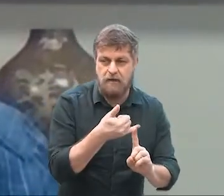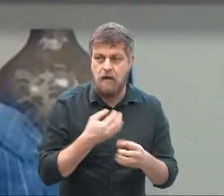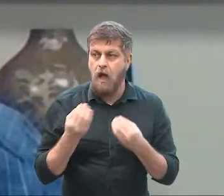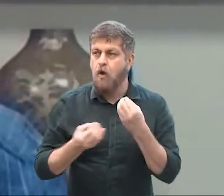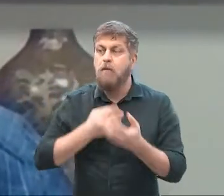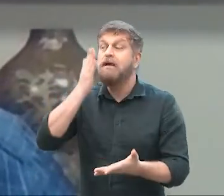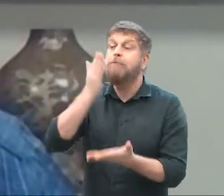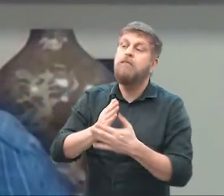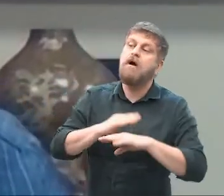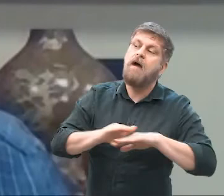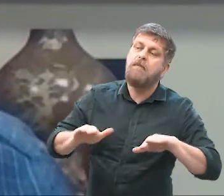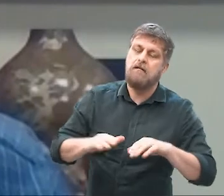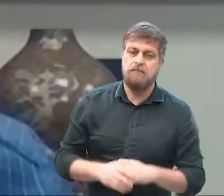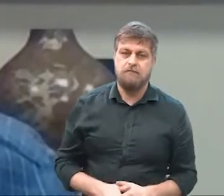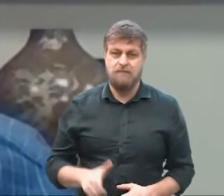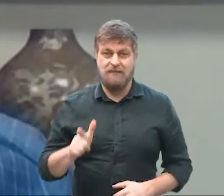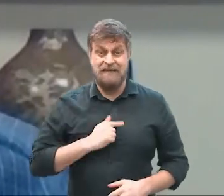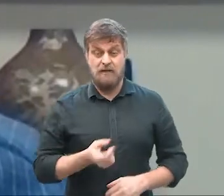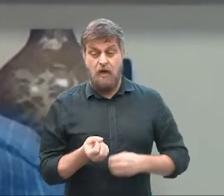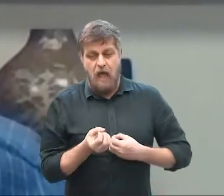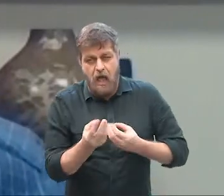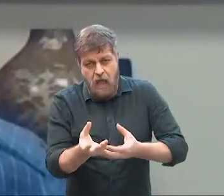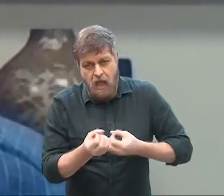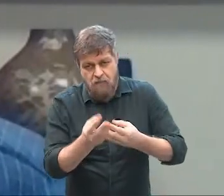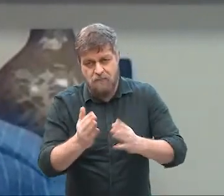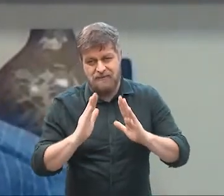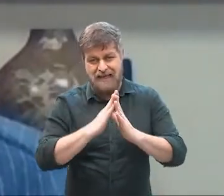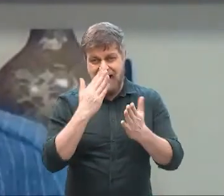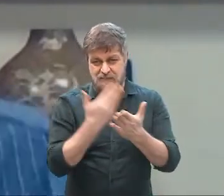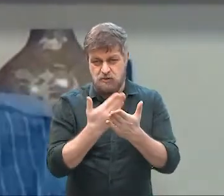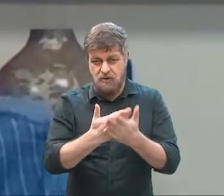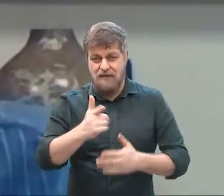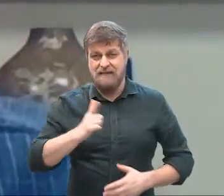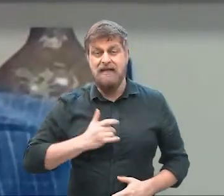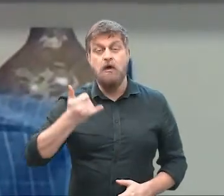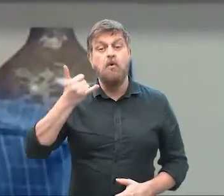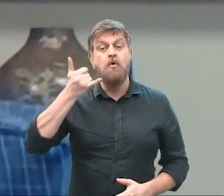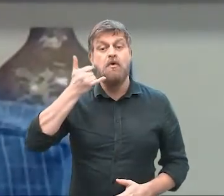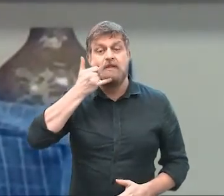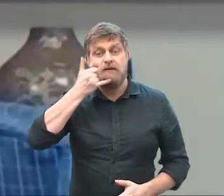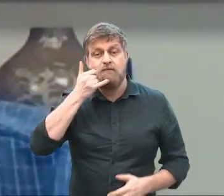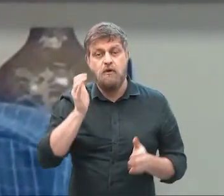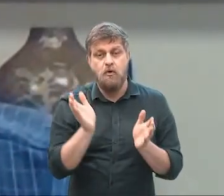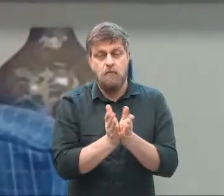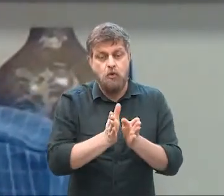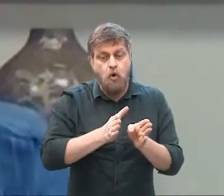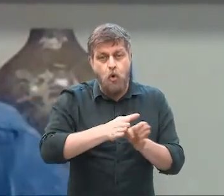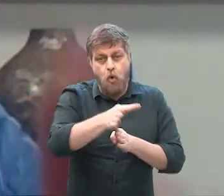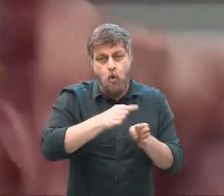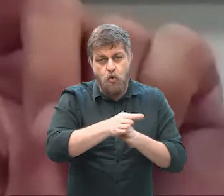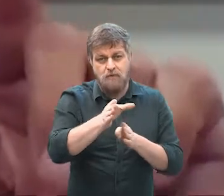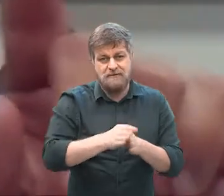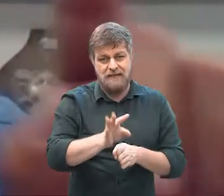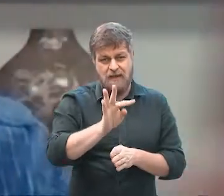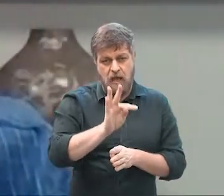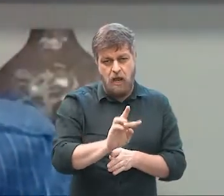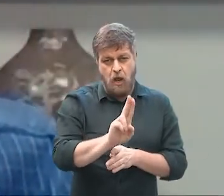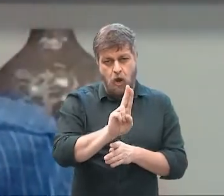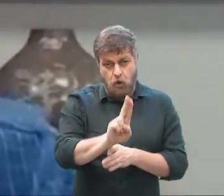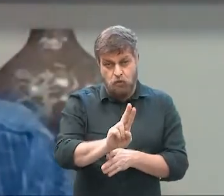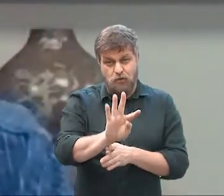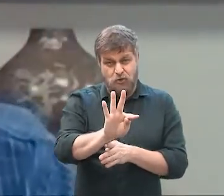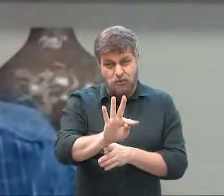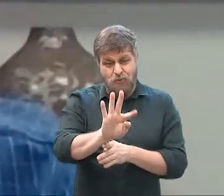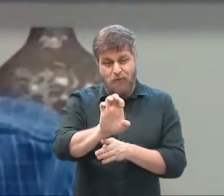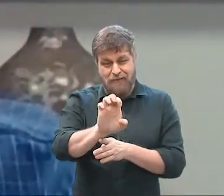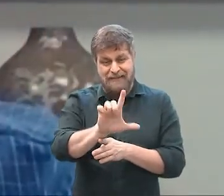coíbe isso? Informando em todas as escolas o telefone do conselho tutelar, informando o endereço do